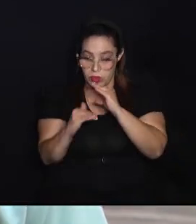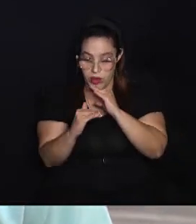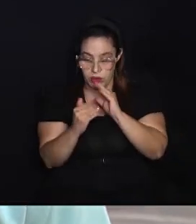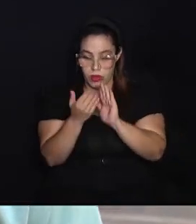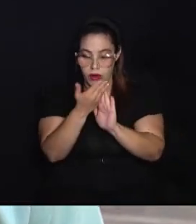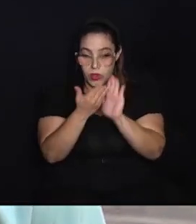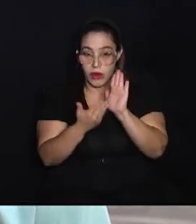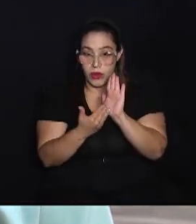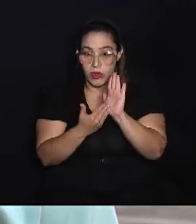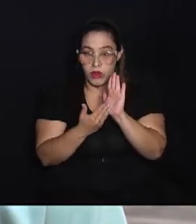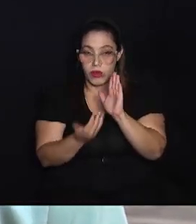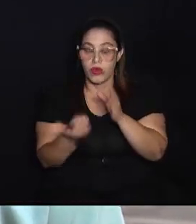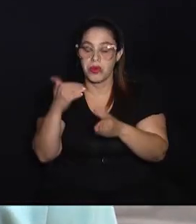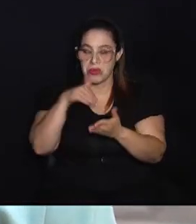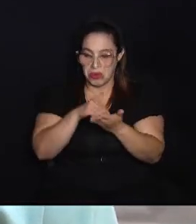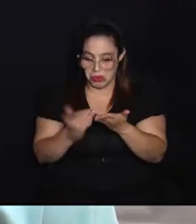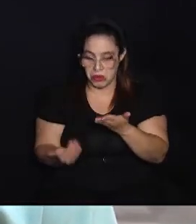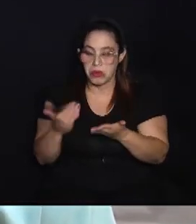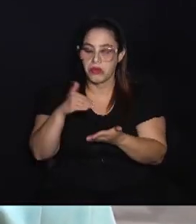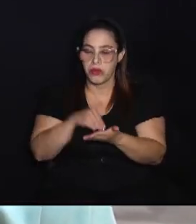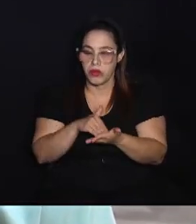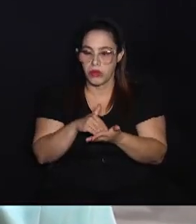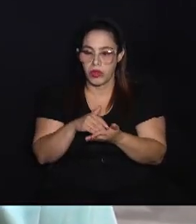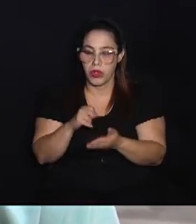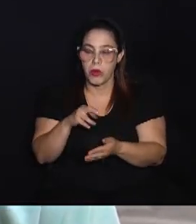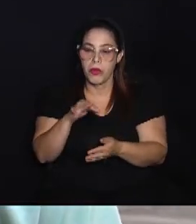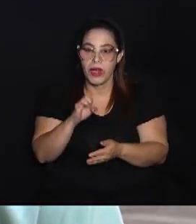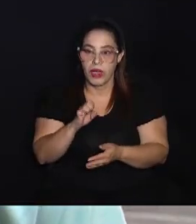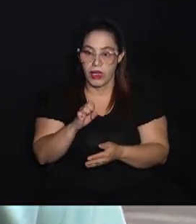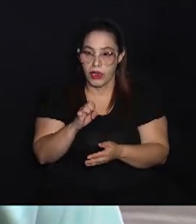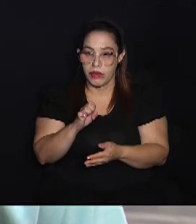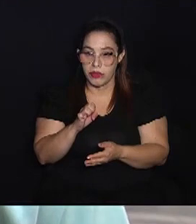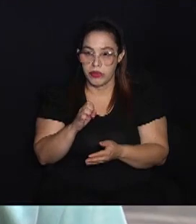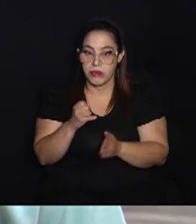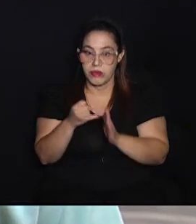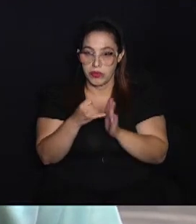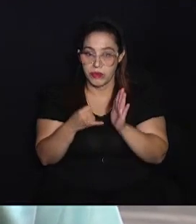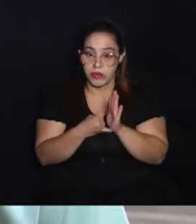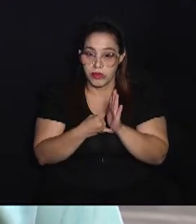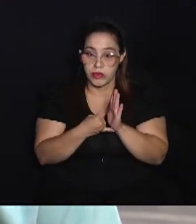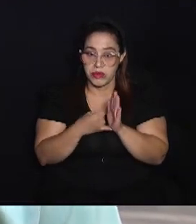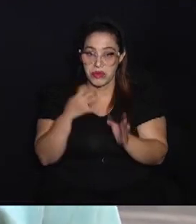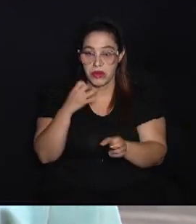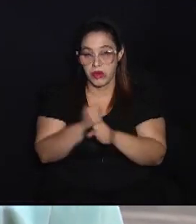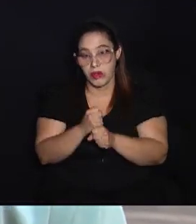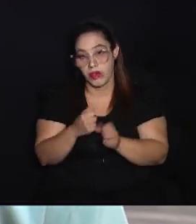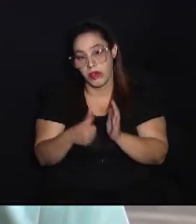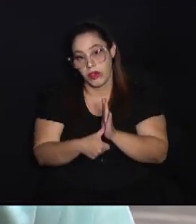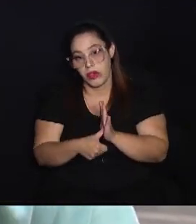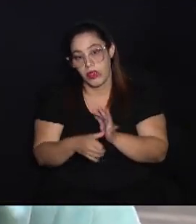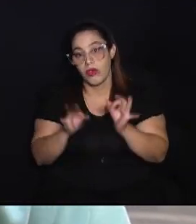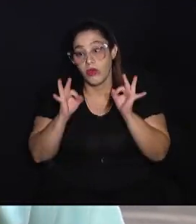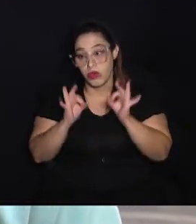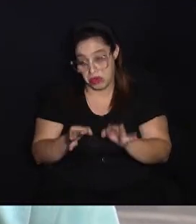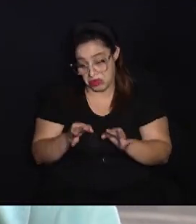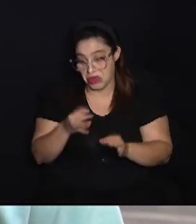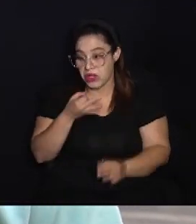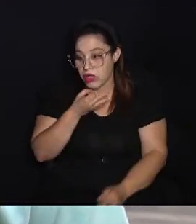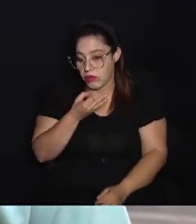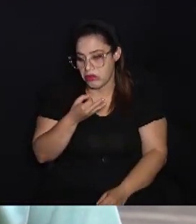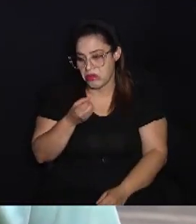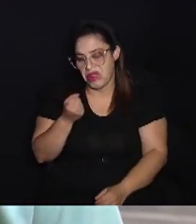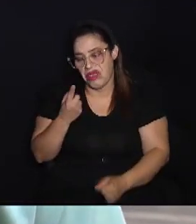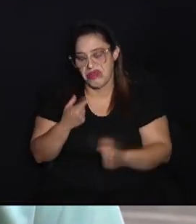ele vai tendo toda a devolutiva do pré-cadastro, né? Se há um documento a complementar, se o cadastro foi deferido, se houve